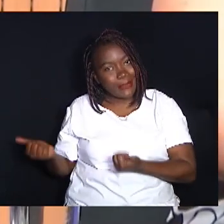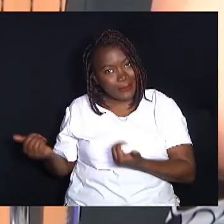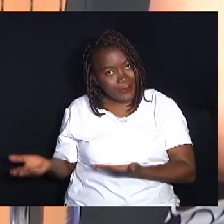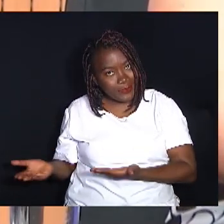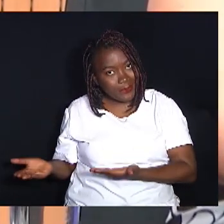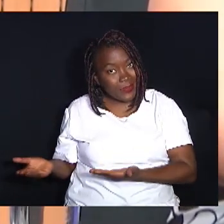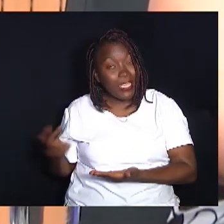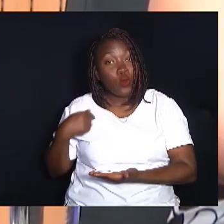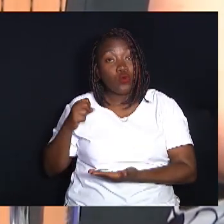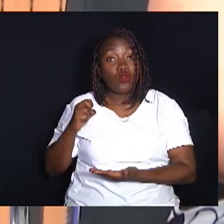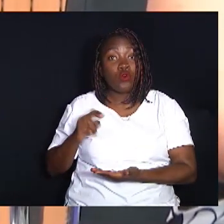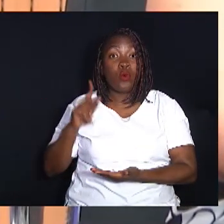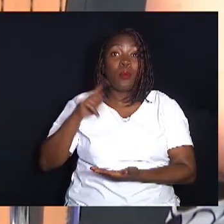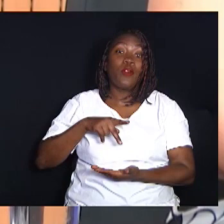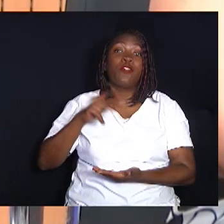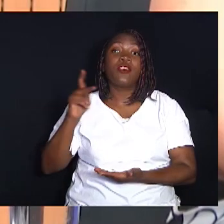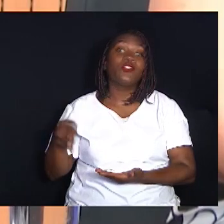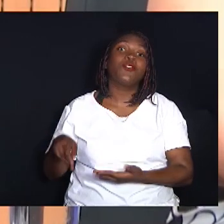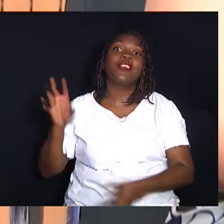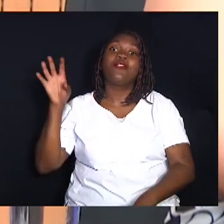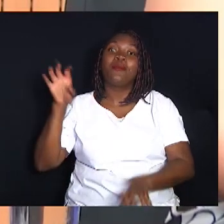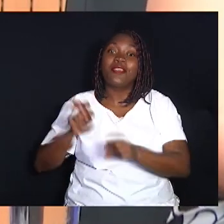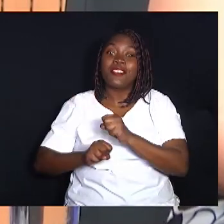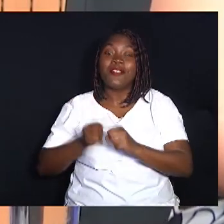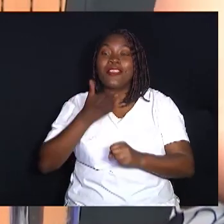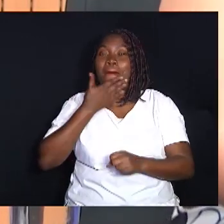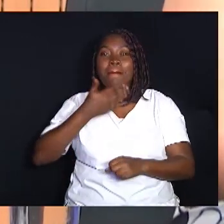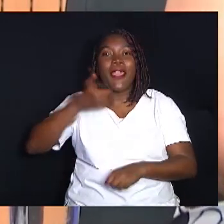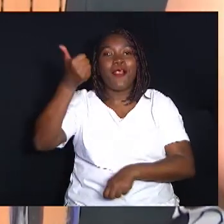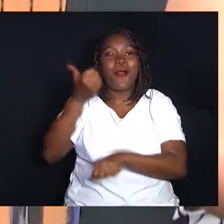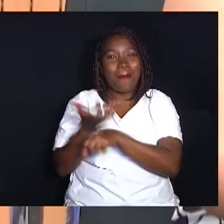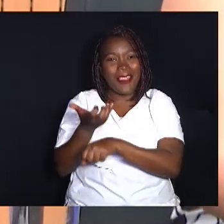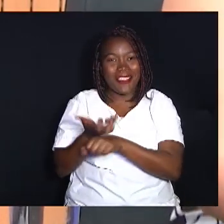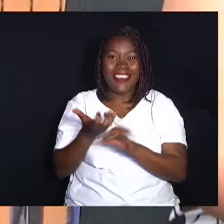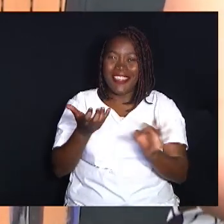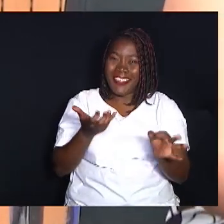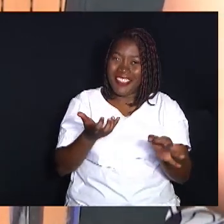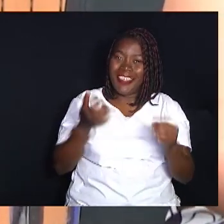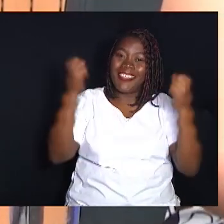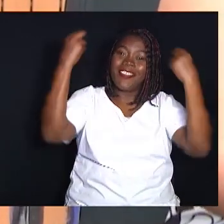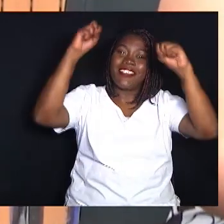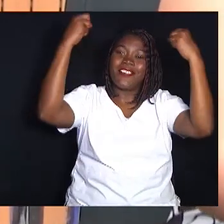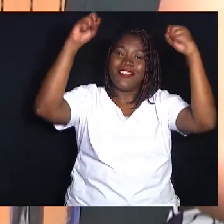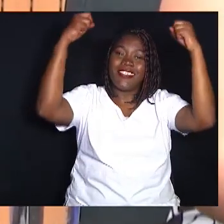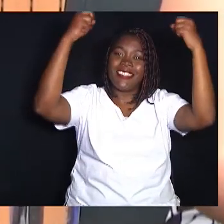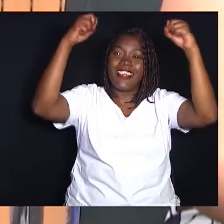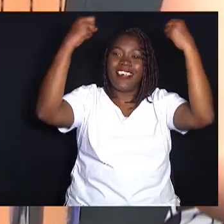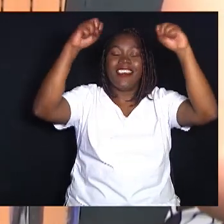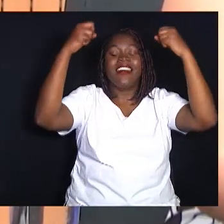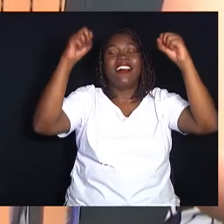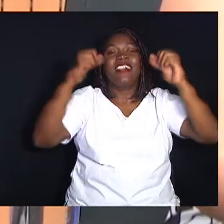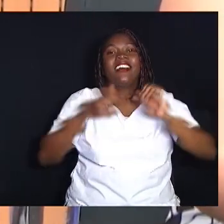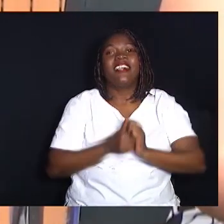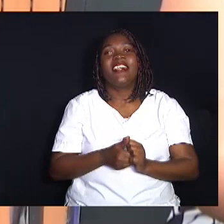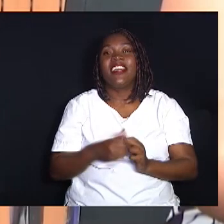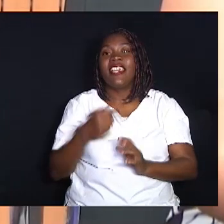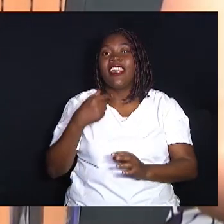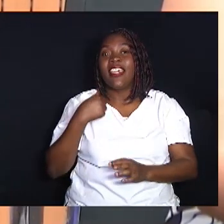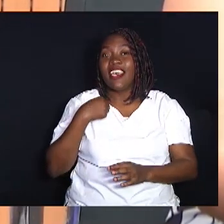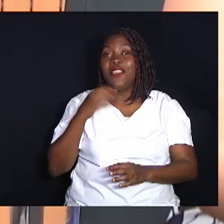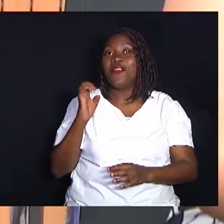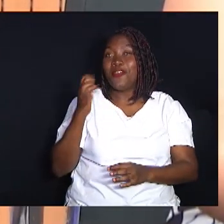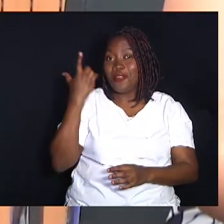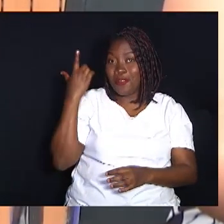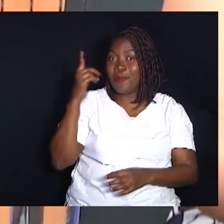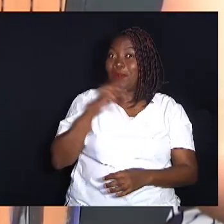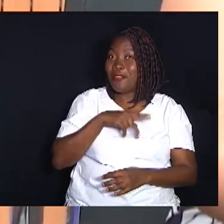sou professora de formação da melhor matéria, né, crianças? Educação física. Então, eu fui professora. Olha